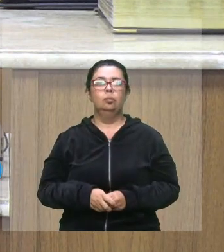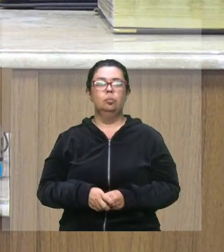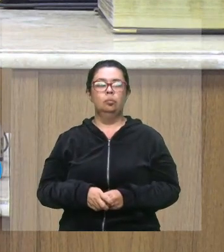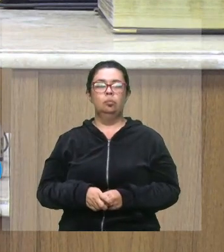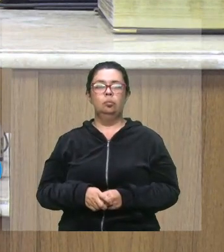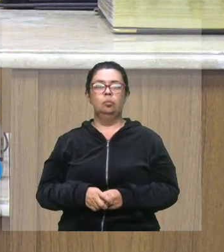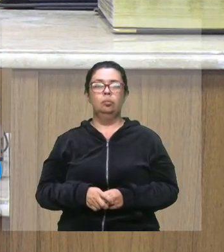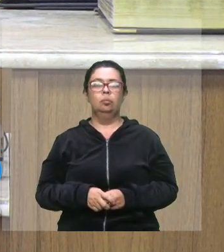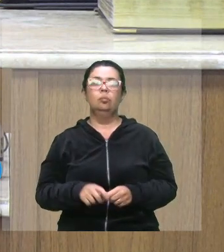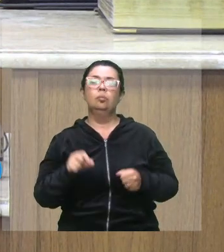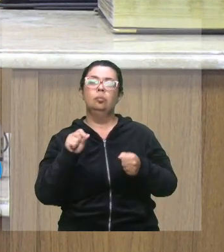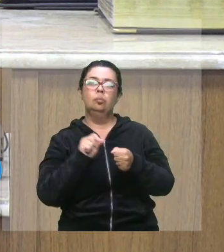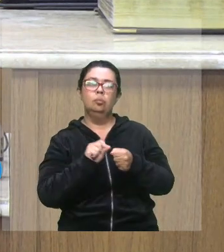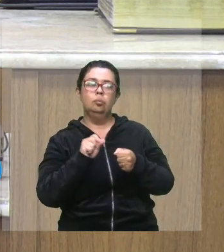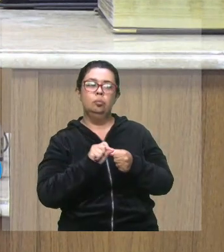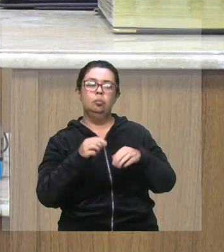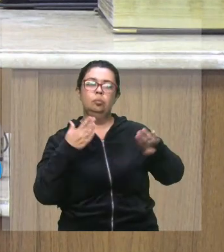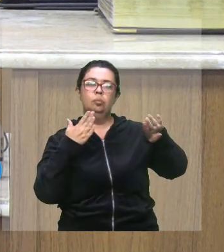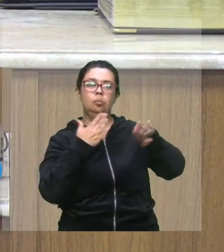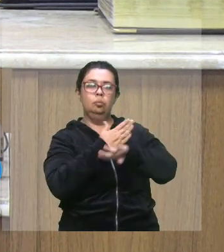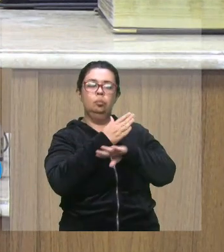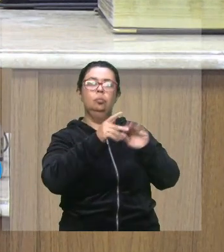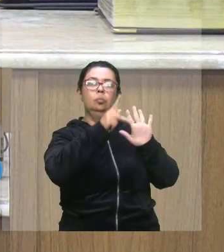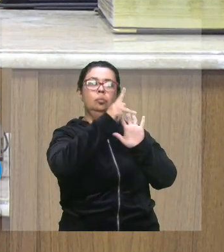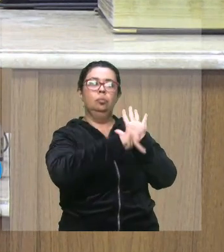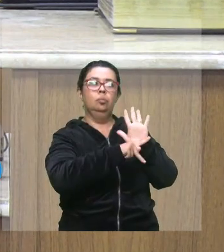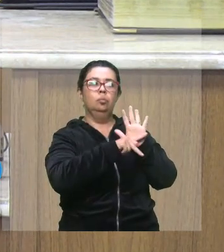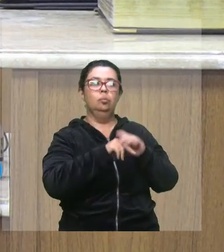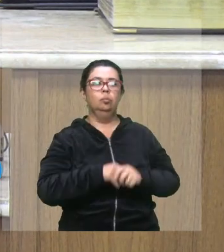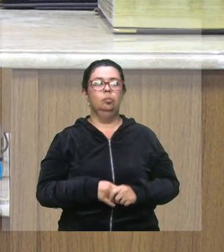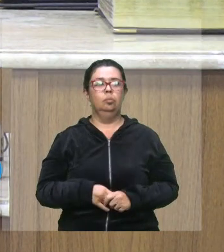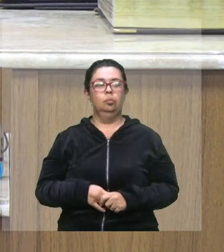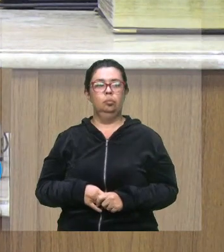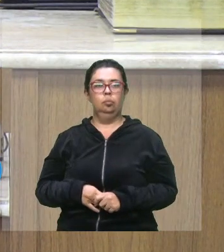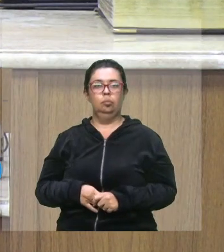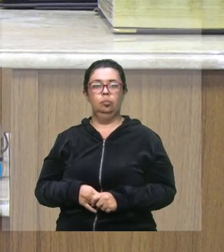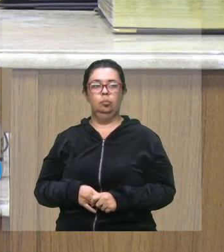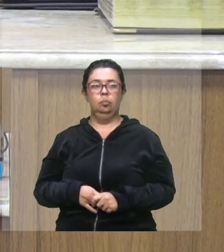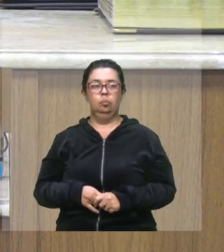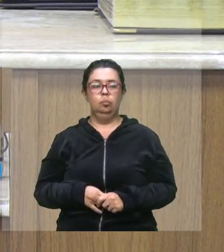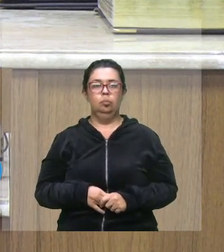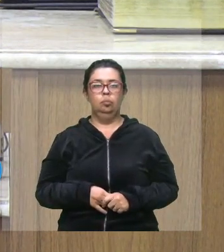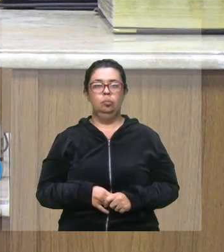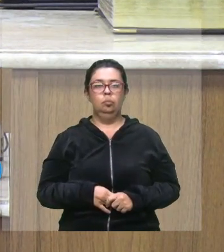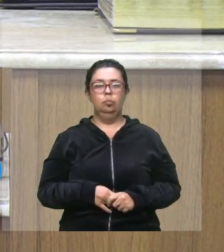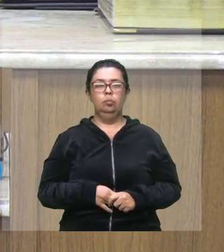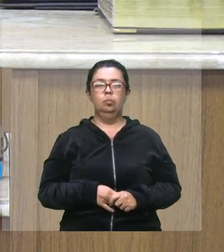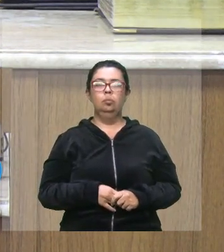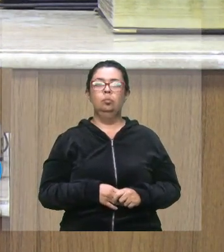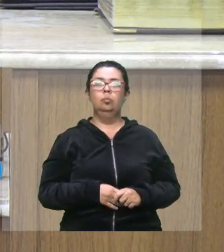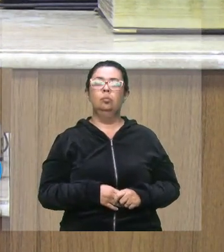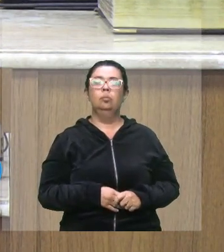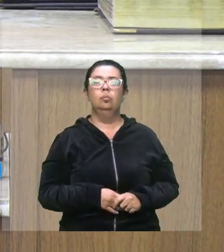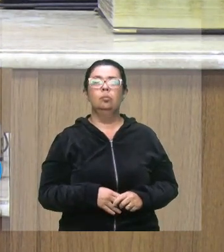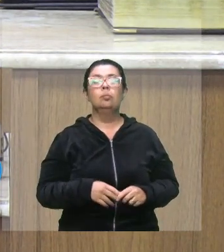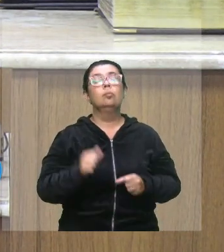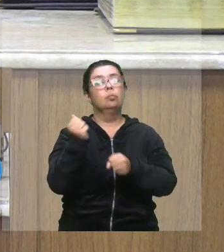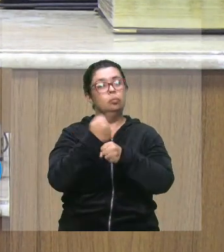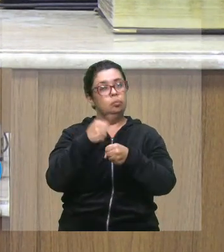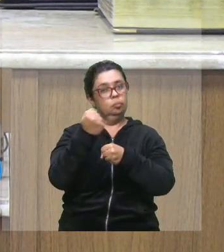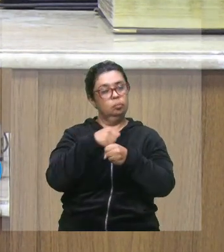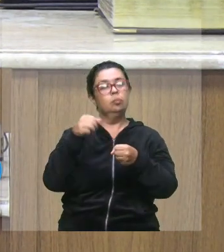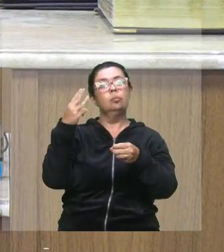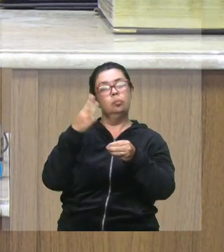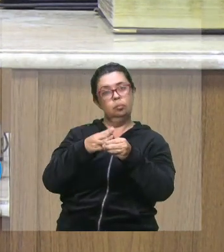para o processamento de aprovação de projetos e edificações e licenciamento de obras e dá